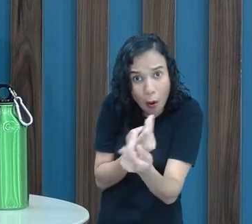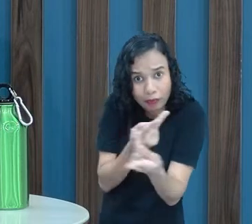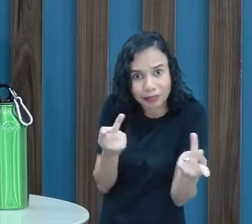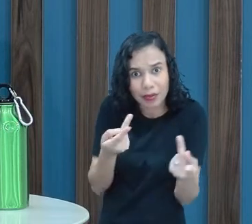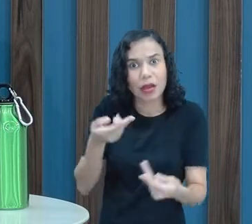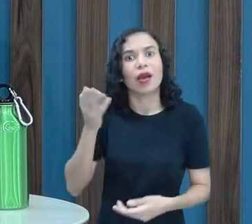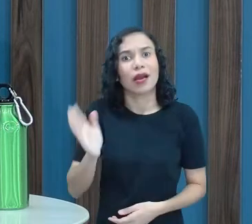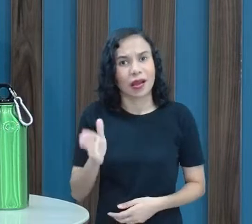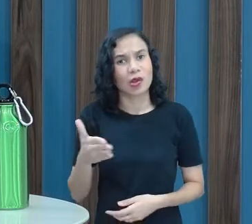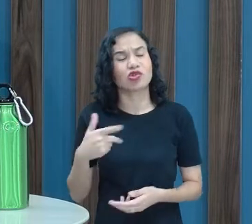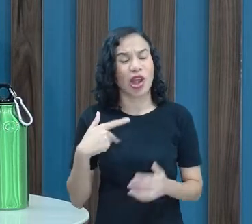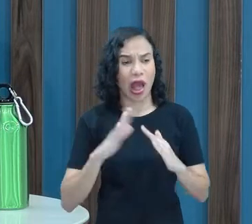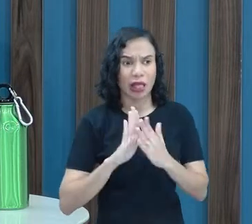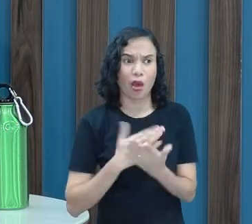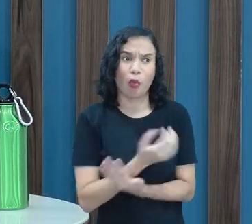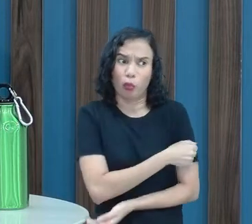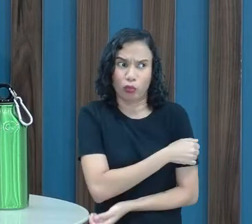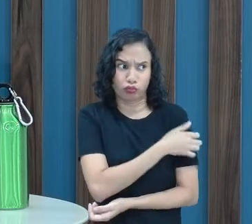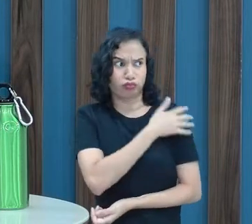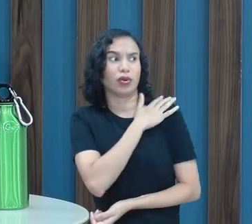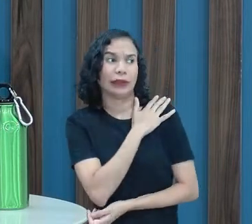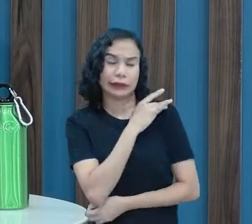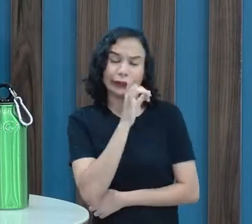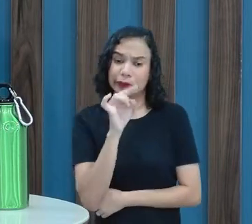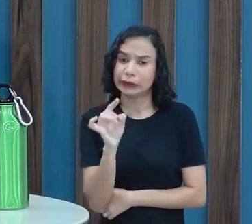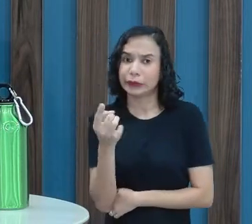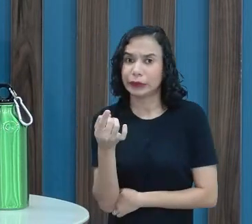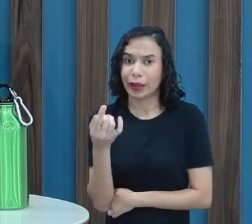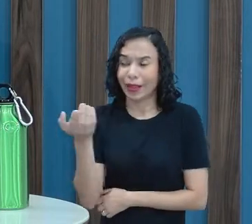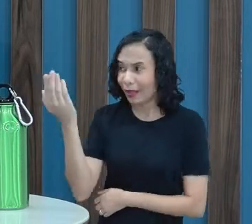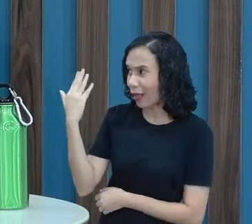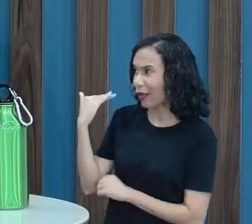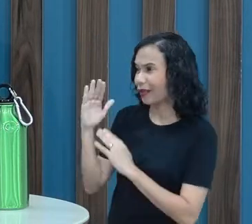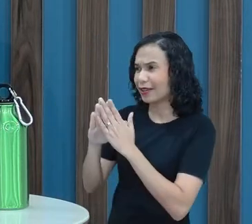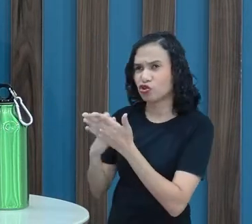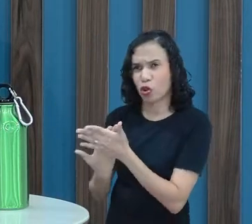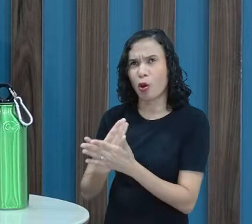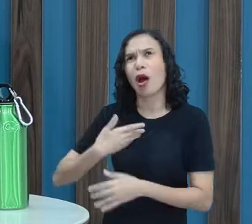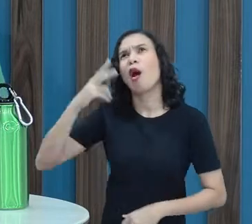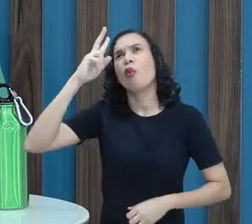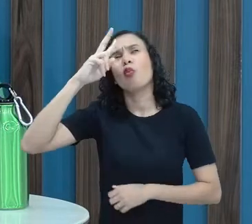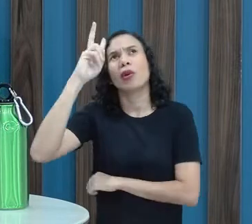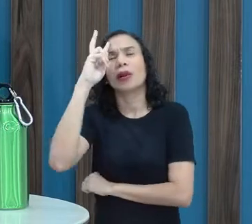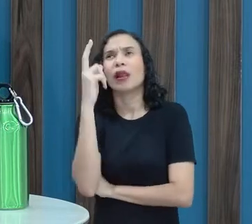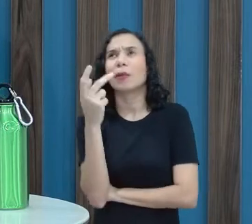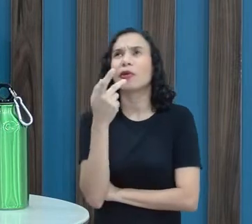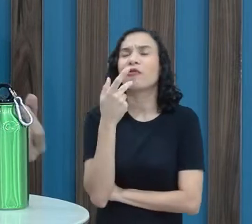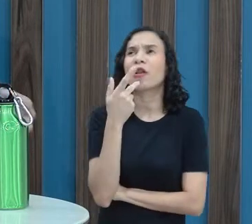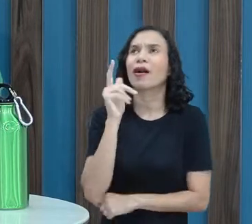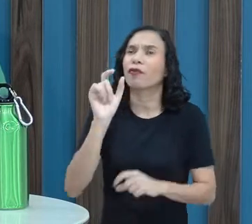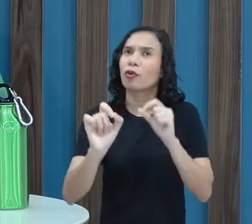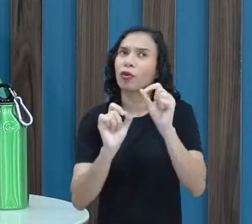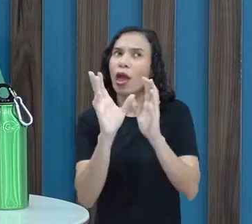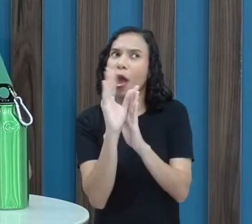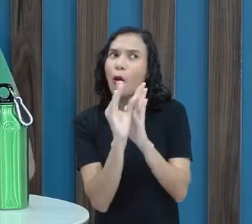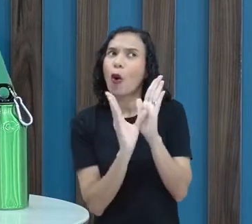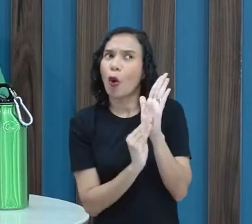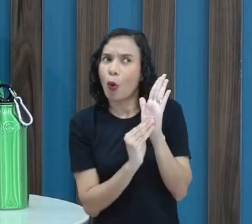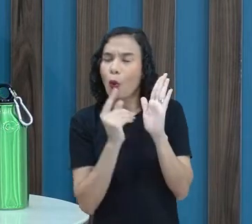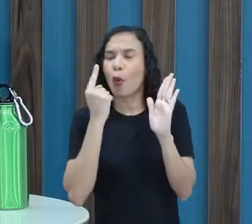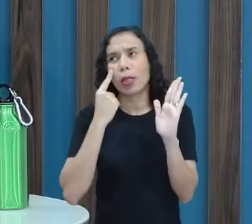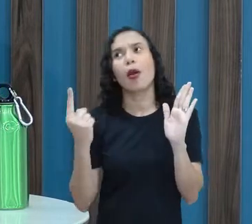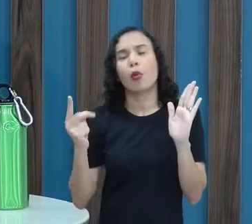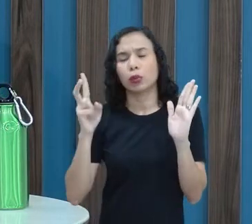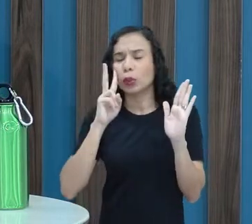já passei pela minha época de escola. Olha aí. Né? Então, na época de escola, eu lembro de ter visto esse conteúdo. Eu